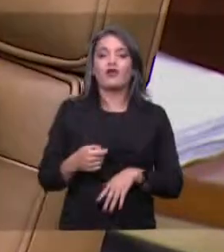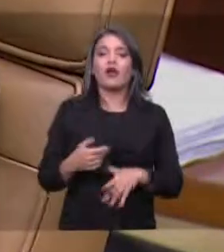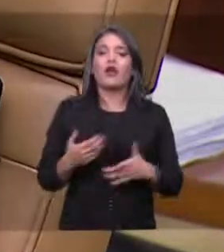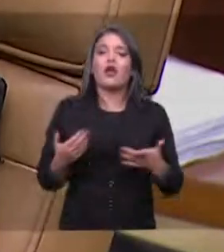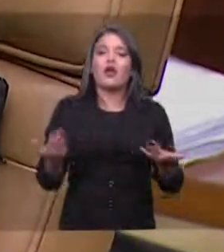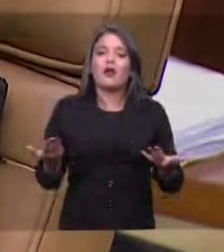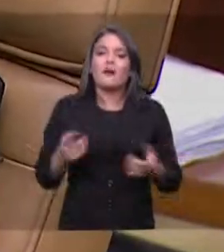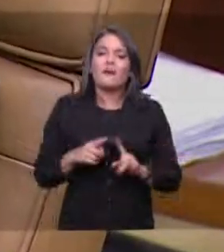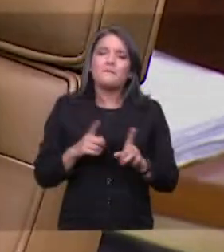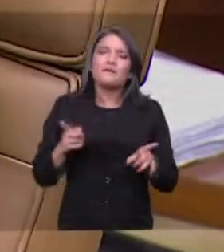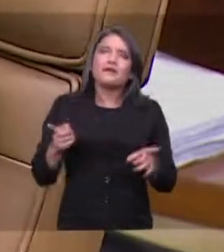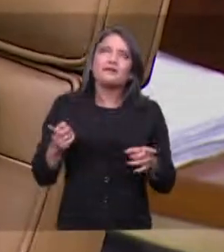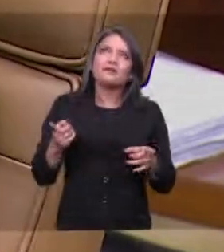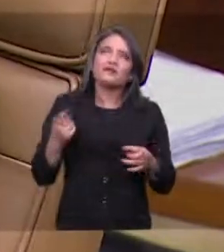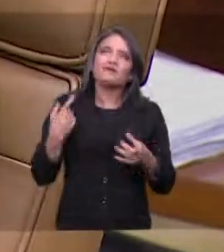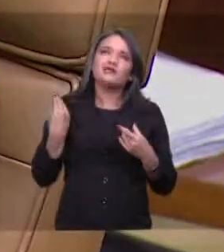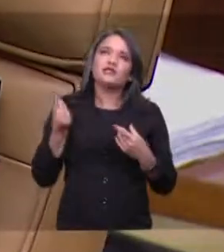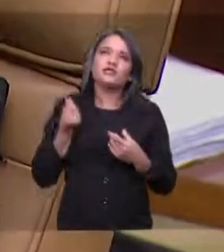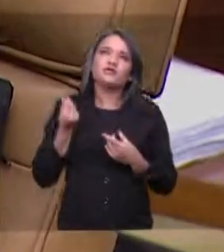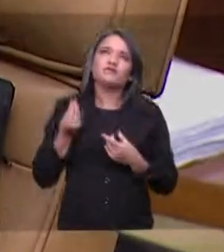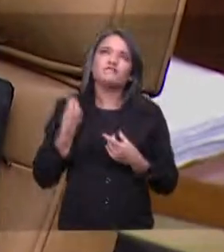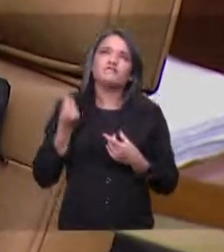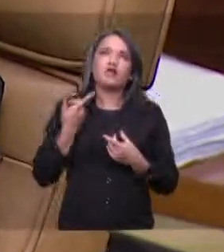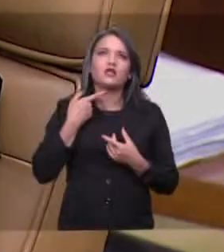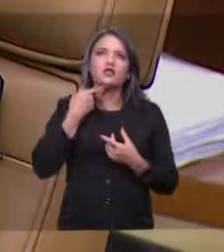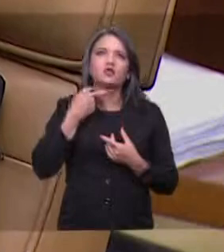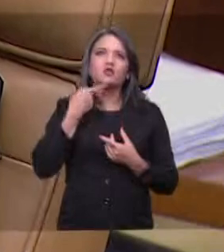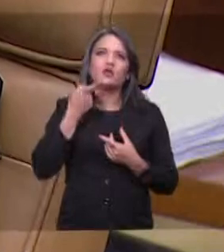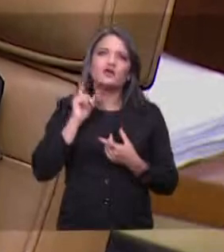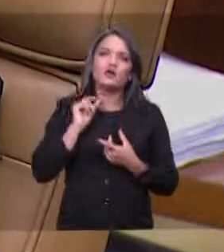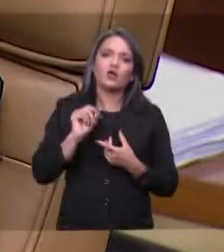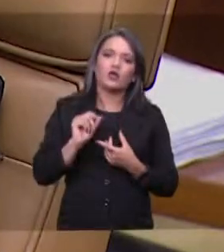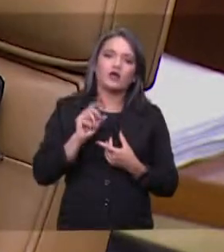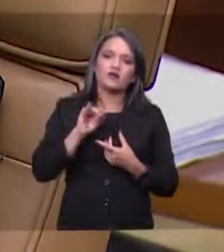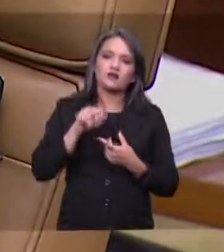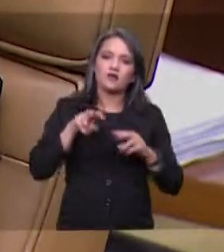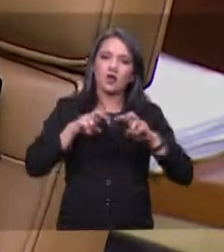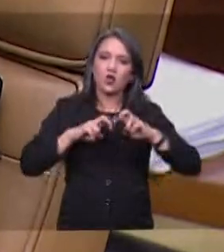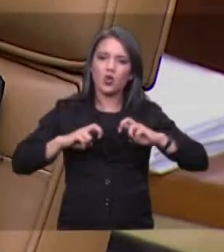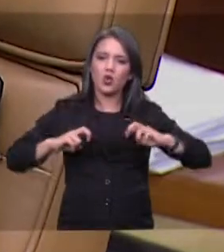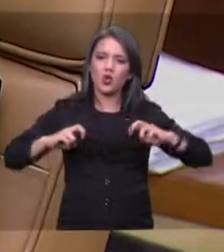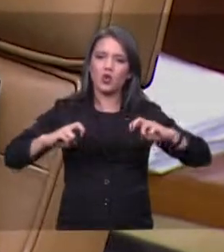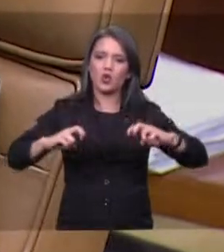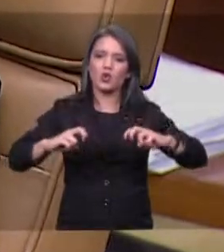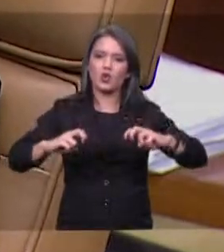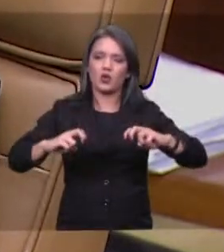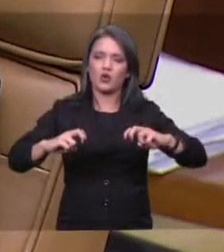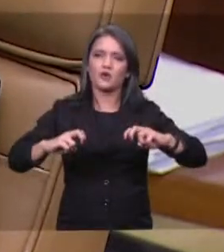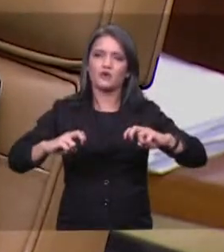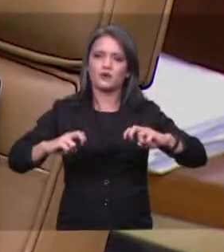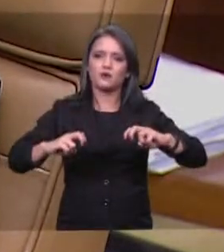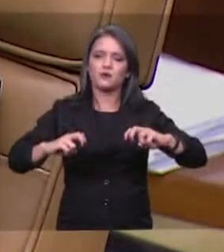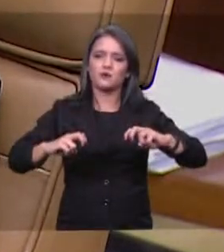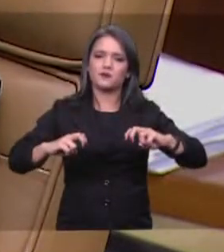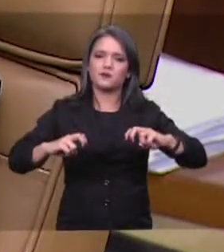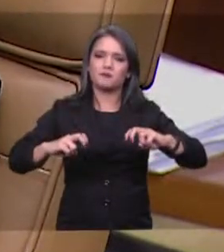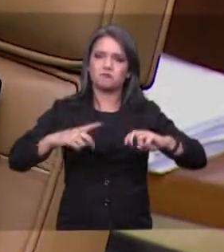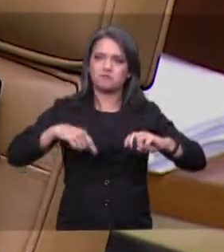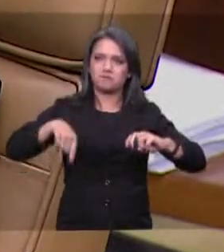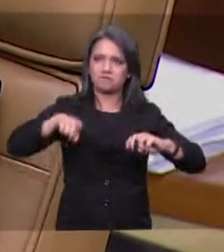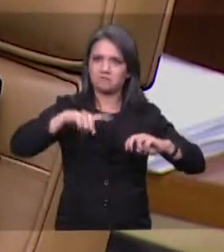só fiquei com a dúvida sobre se o colegiado entenderia que